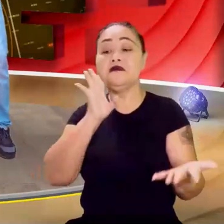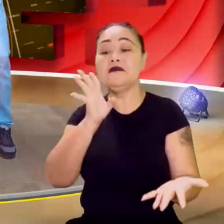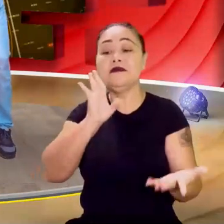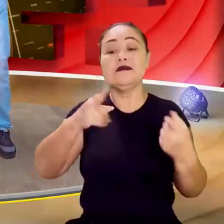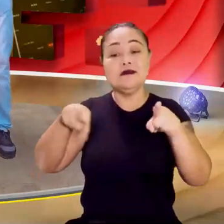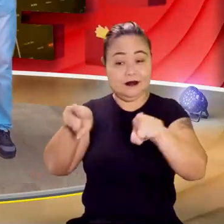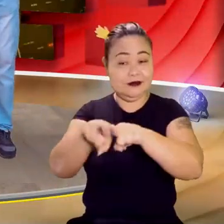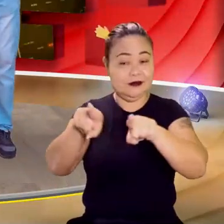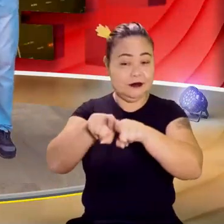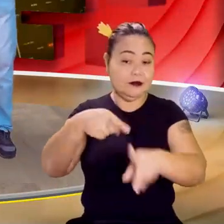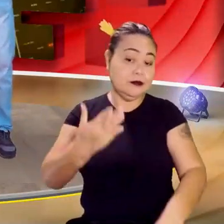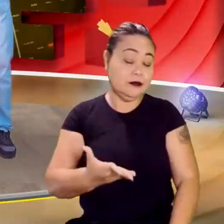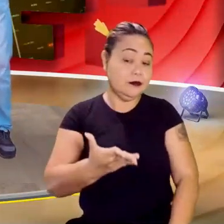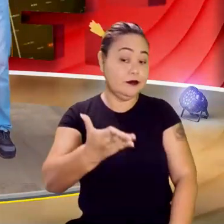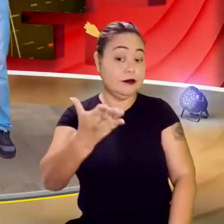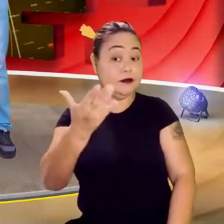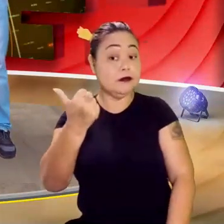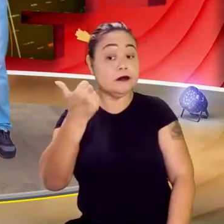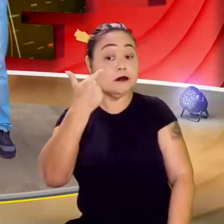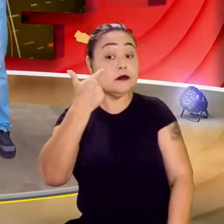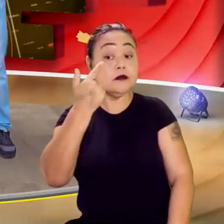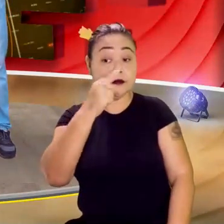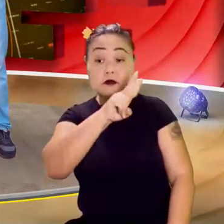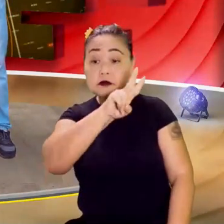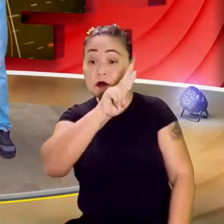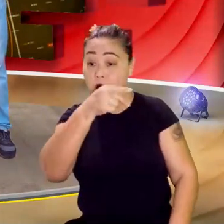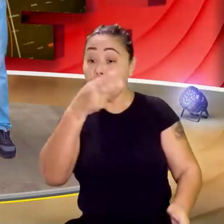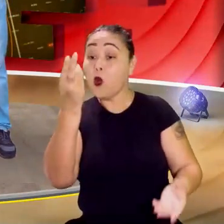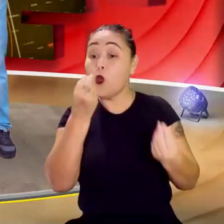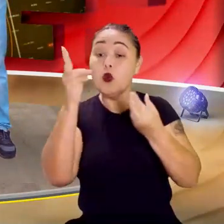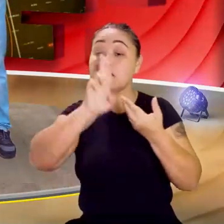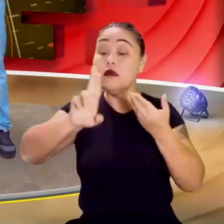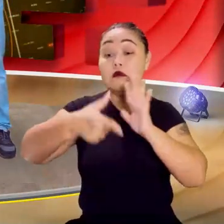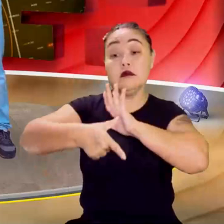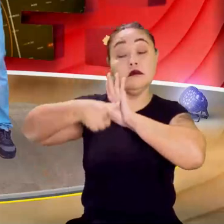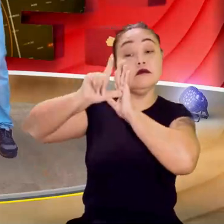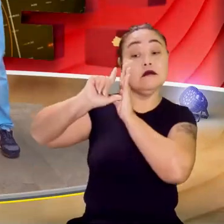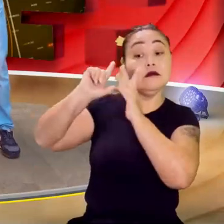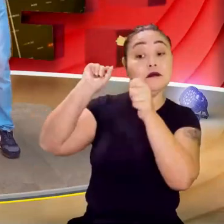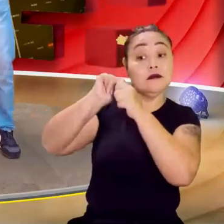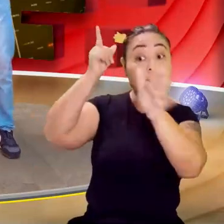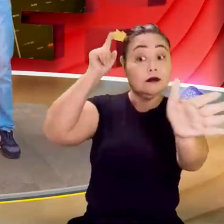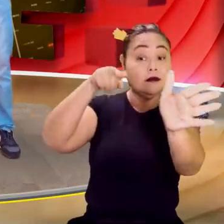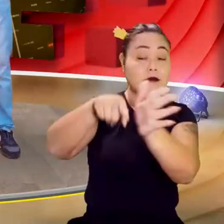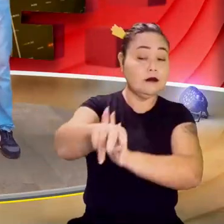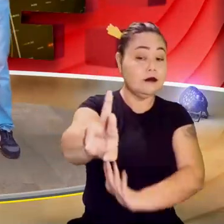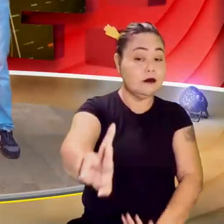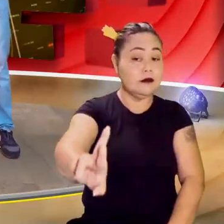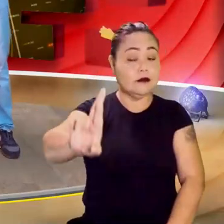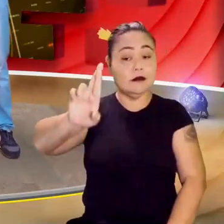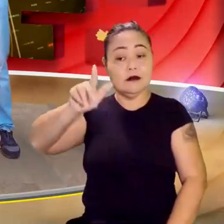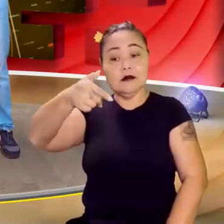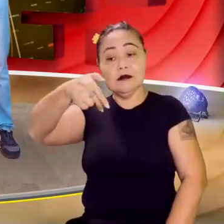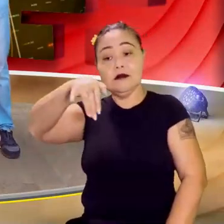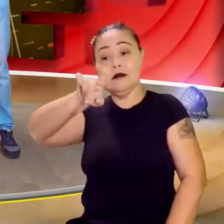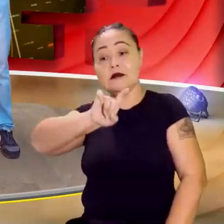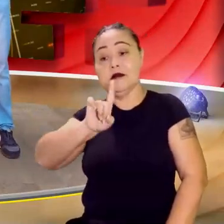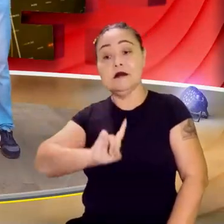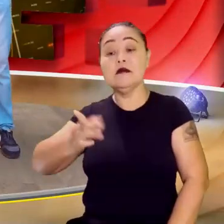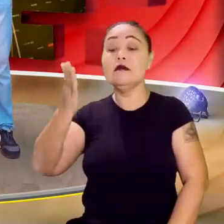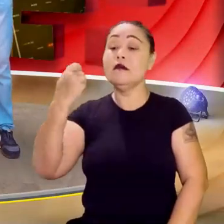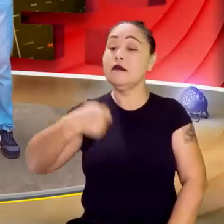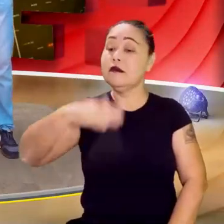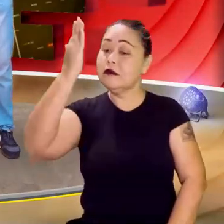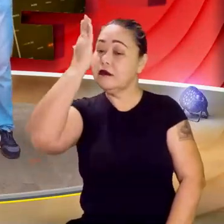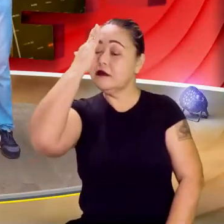legal também, vendo as nossas aplicações, mas antes de aplicar, a gente faz um quiz, né? Isso mesmo. A gente precisa